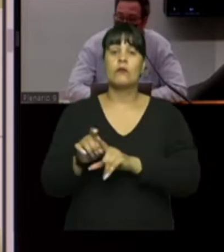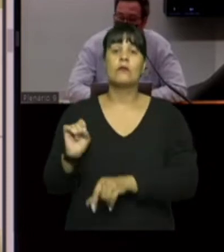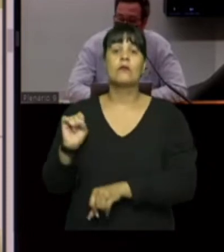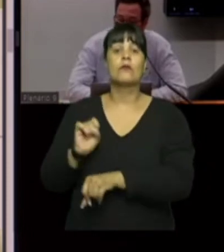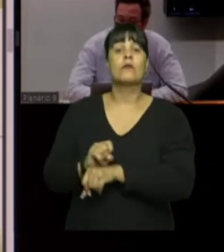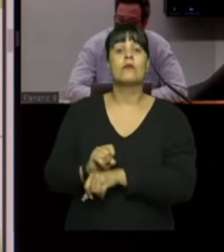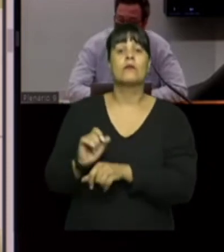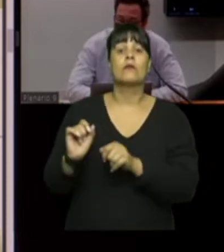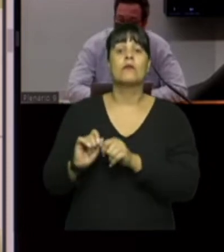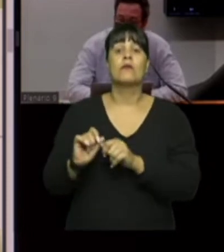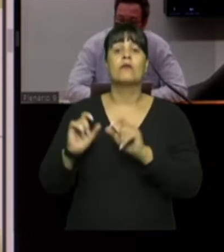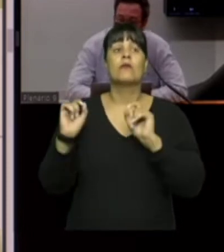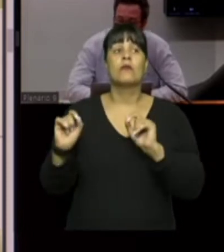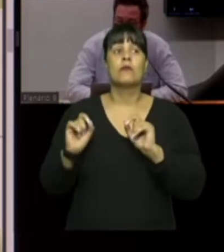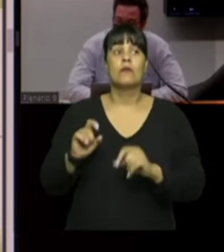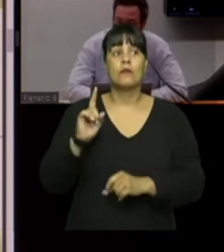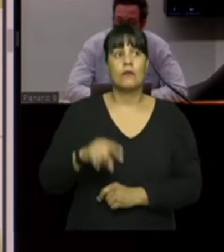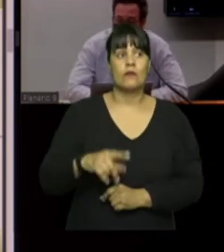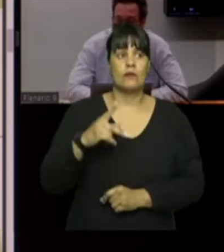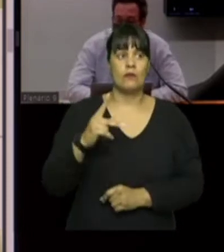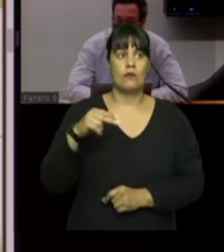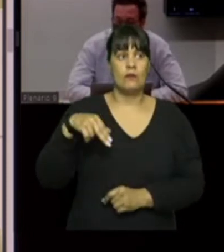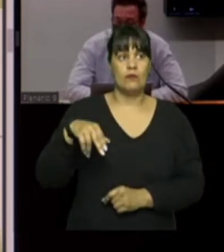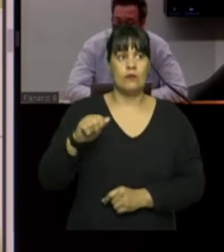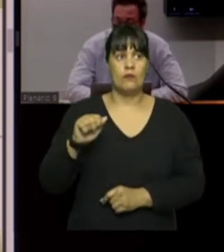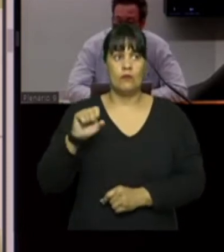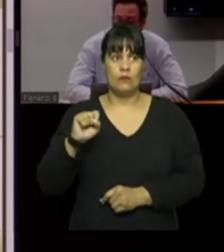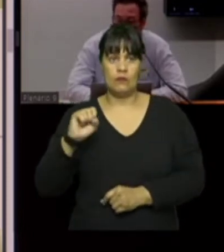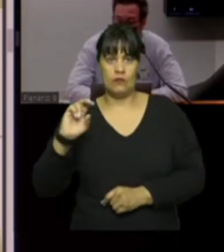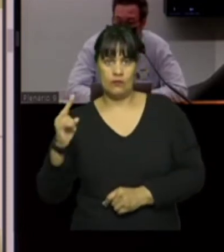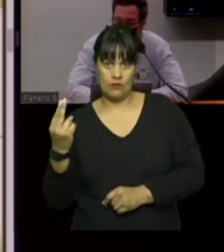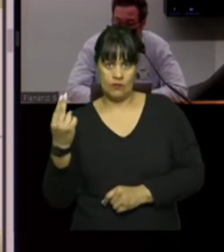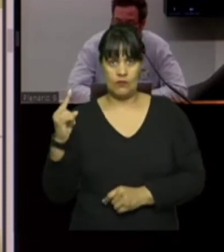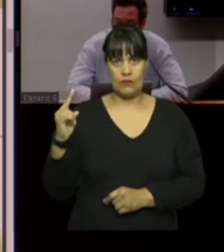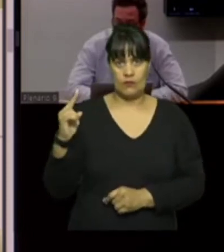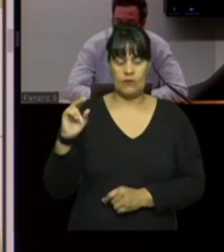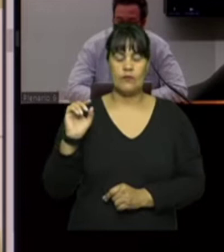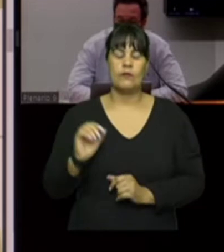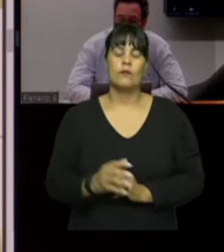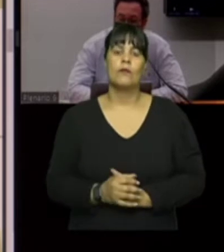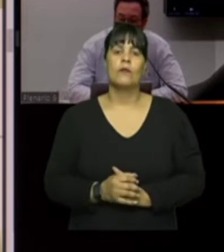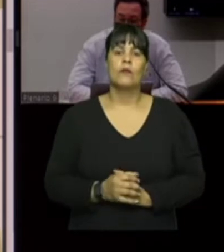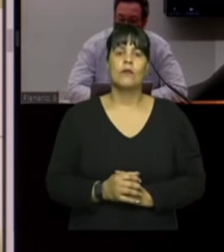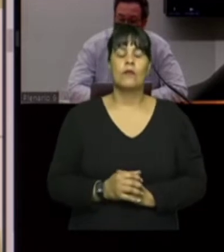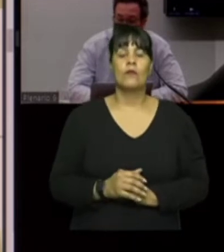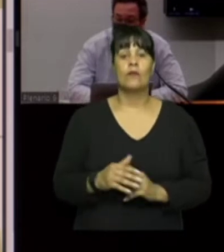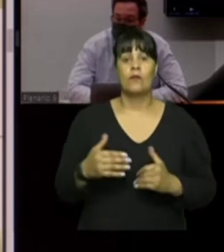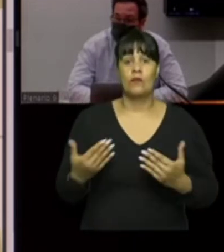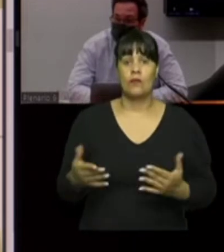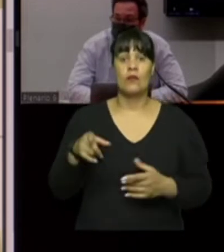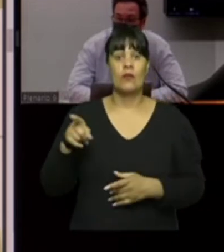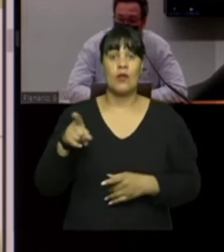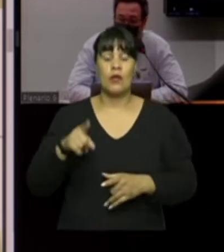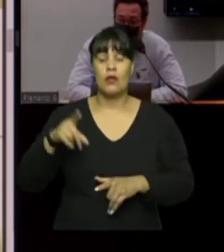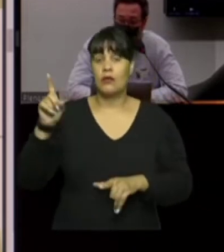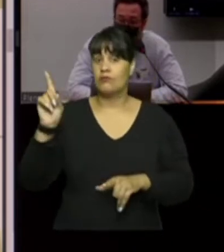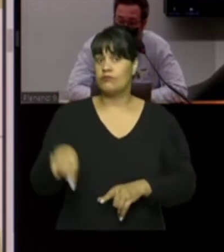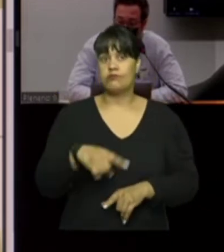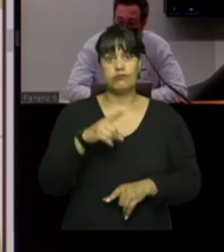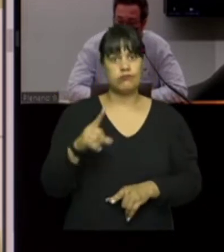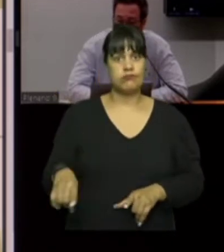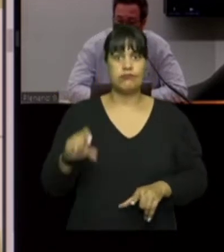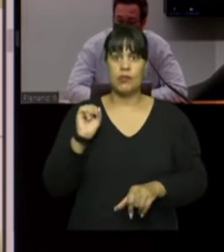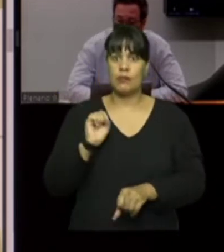o PNASH, né, que é o Programa Nacional de Avaliação Hospitalar em Psiquiatria, que foi suspenso